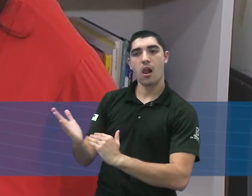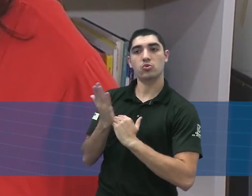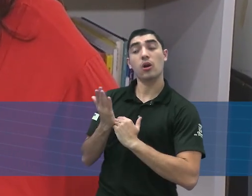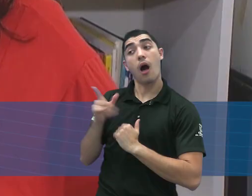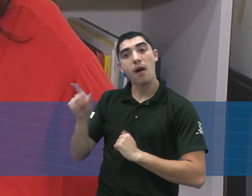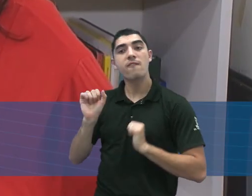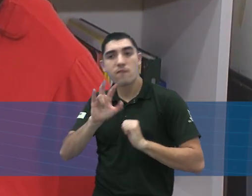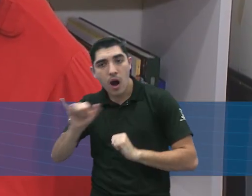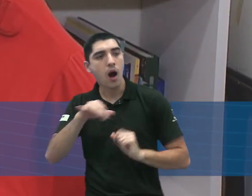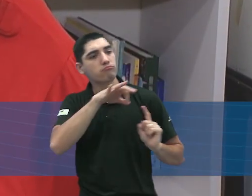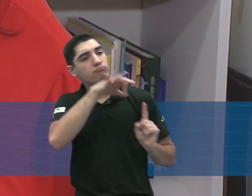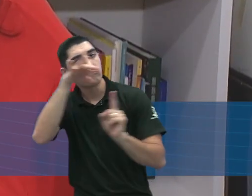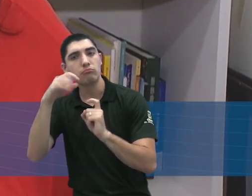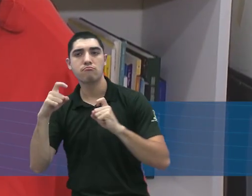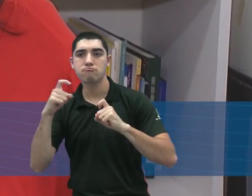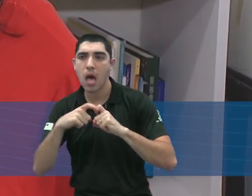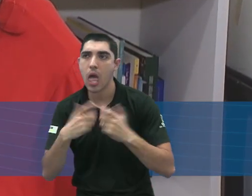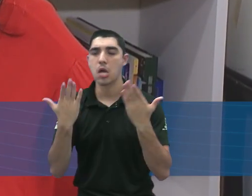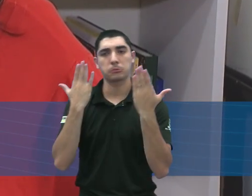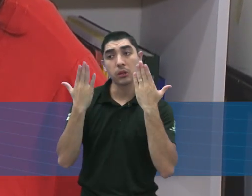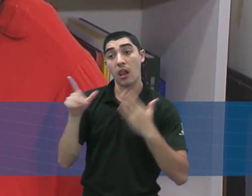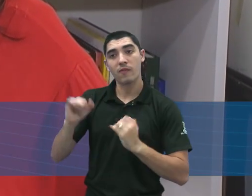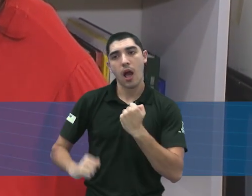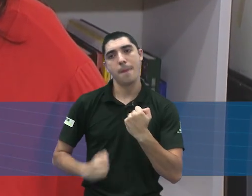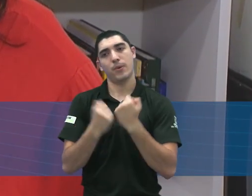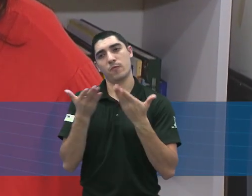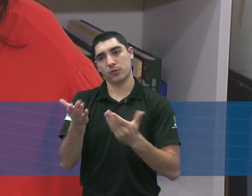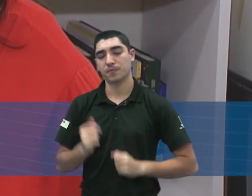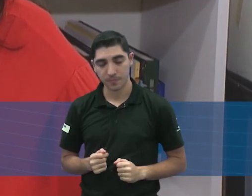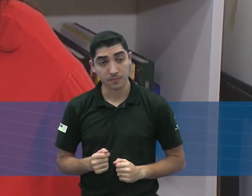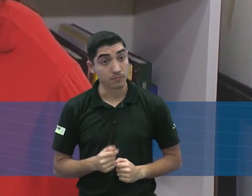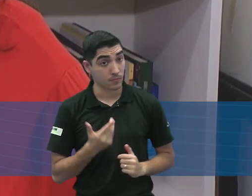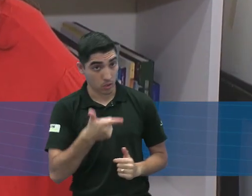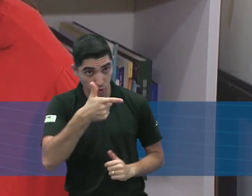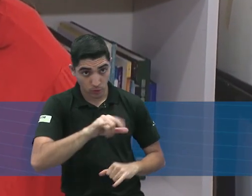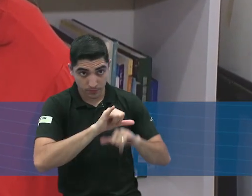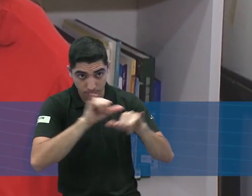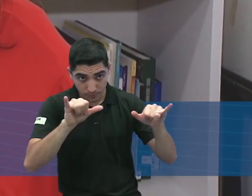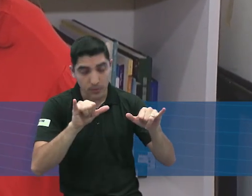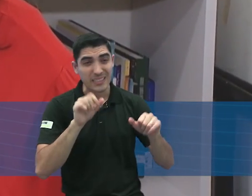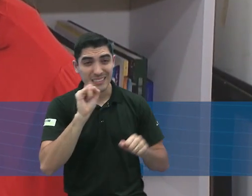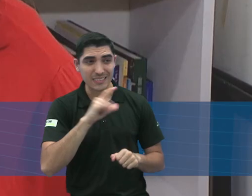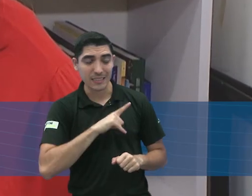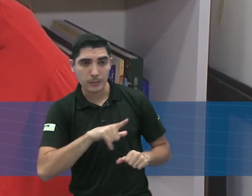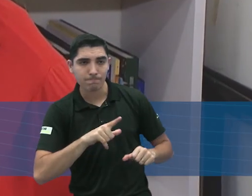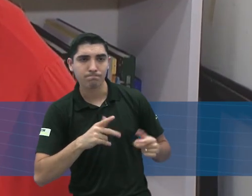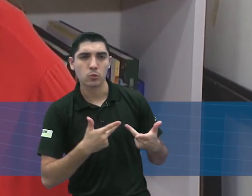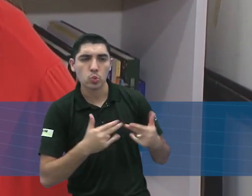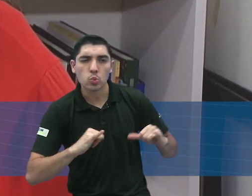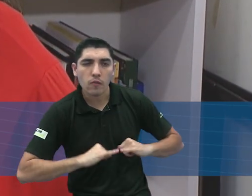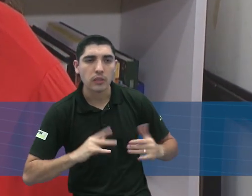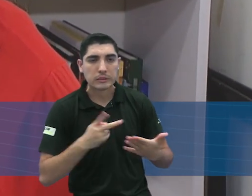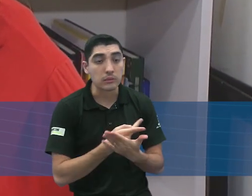ajudar, encaminhar para o serviço de acordo e prestar o auxílio que você necessitar. Então, é sempre reforçando, para quem estiver passando por isso, conversar